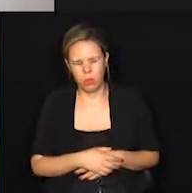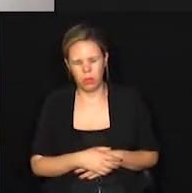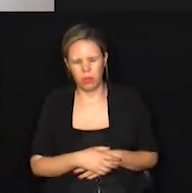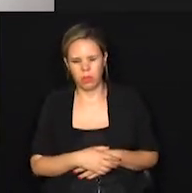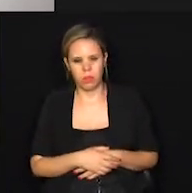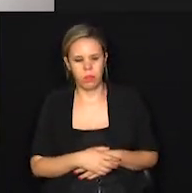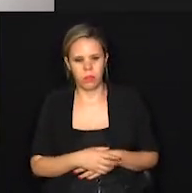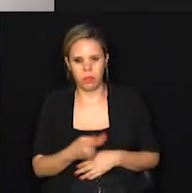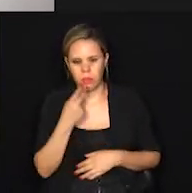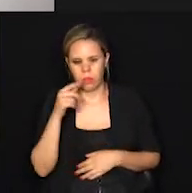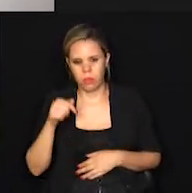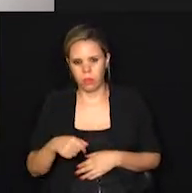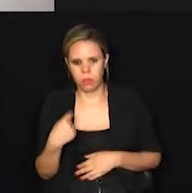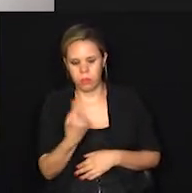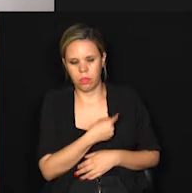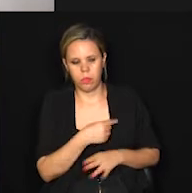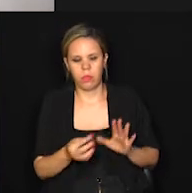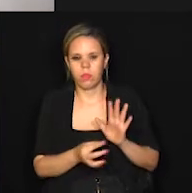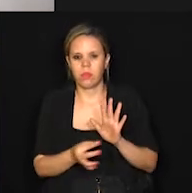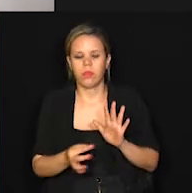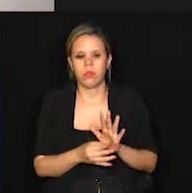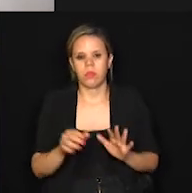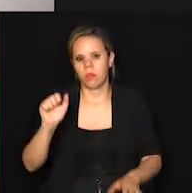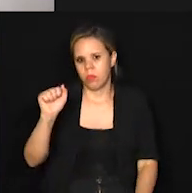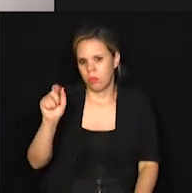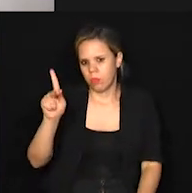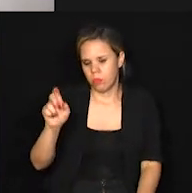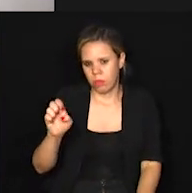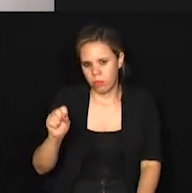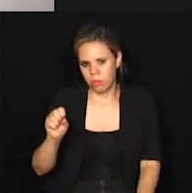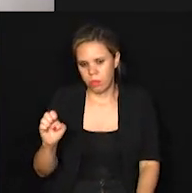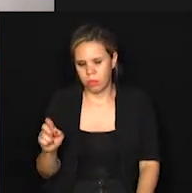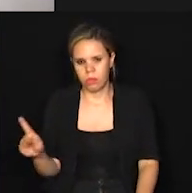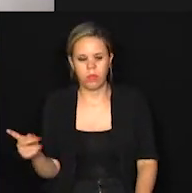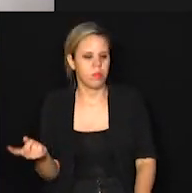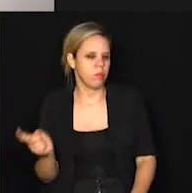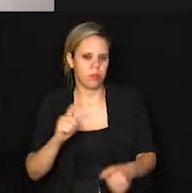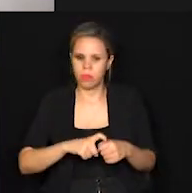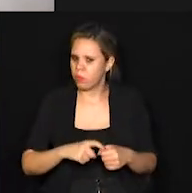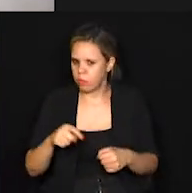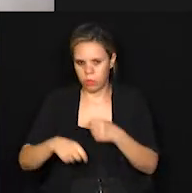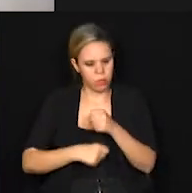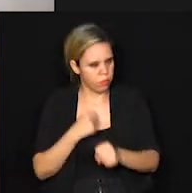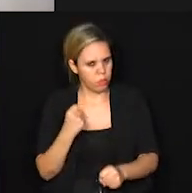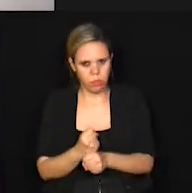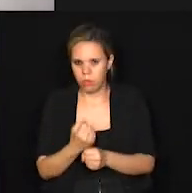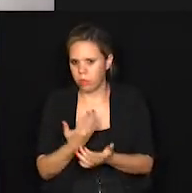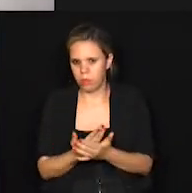tenho que colocar aqui, a nossa posição da PUESP é pelo não retorno esse ano,